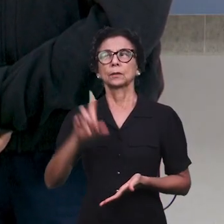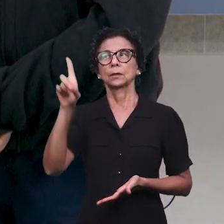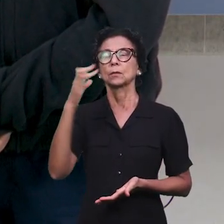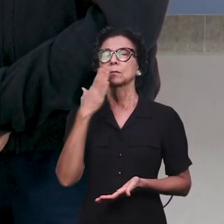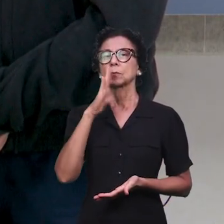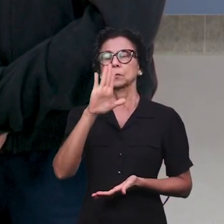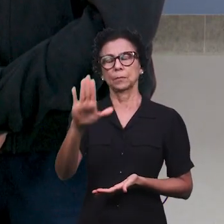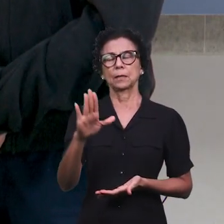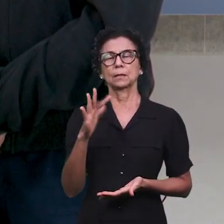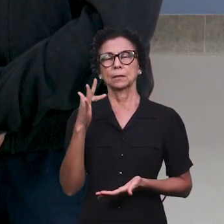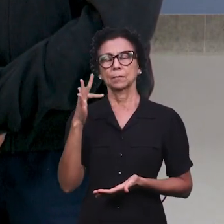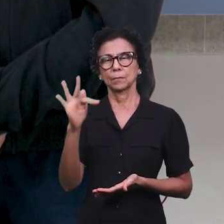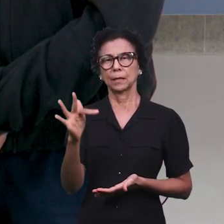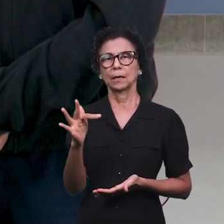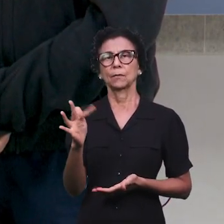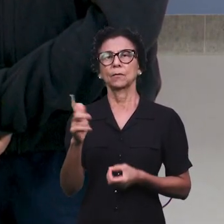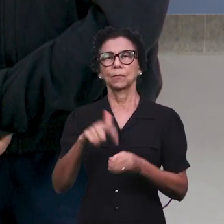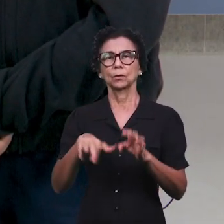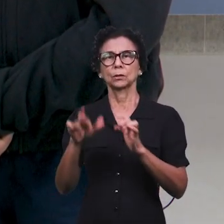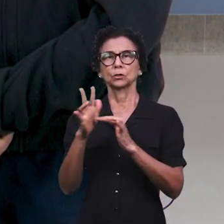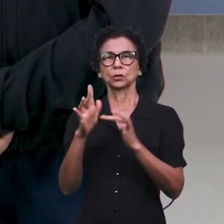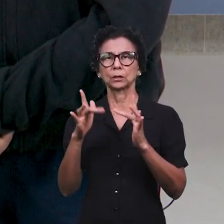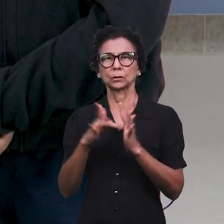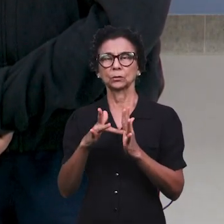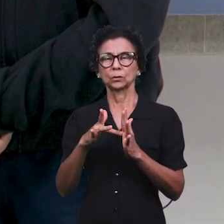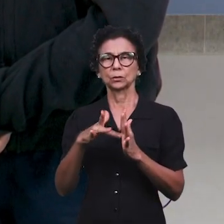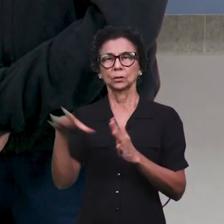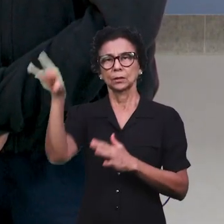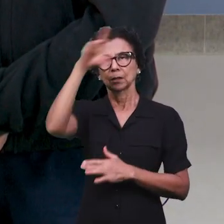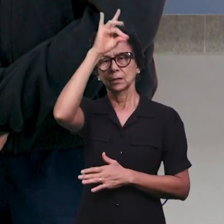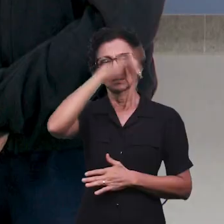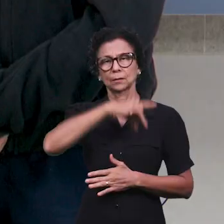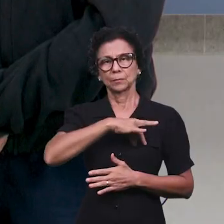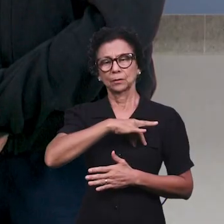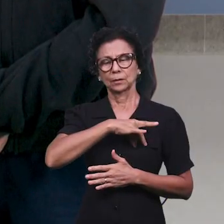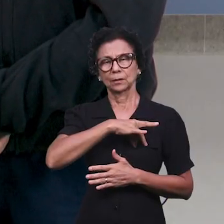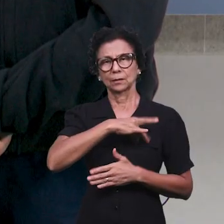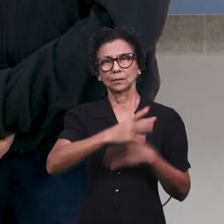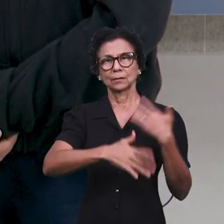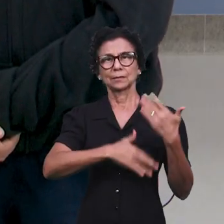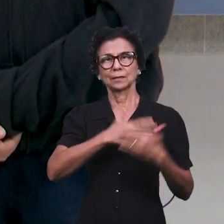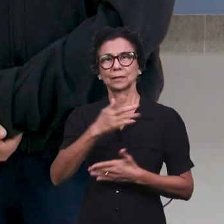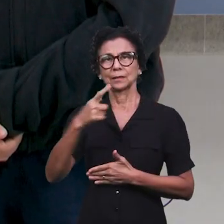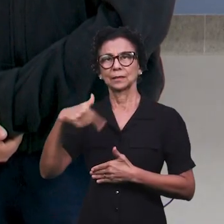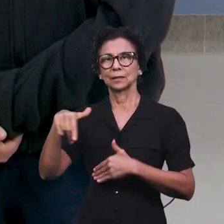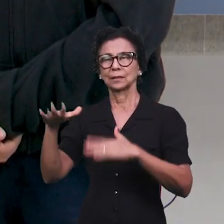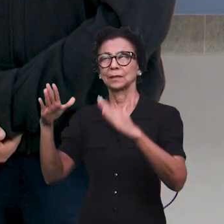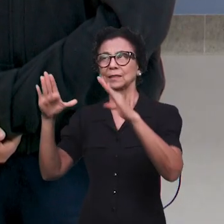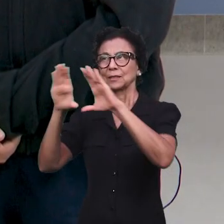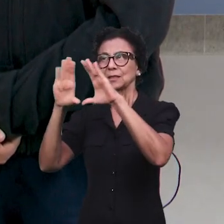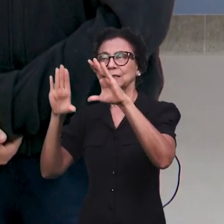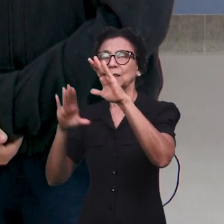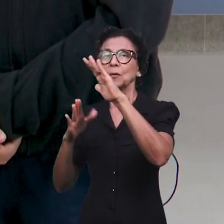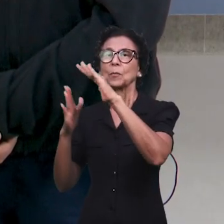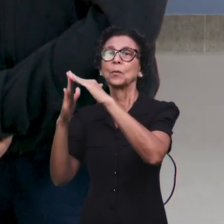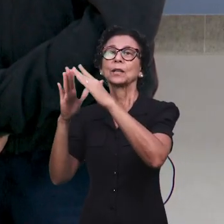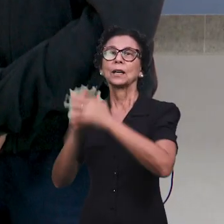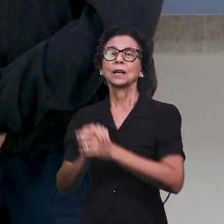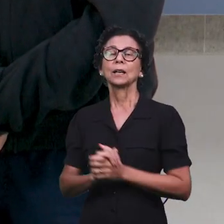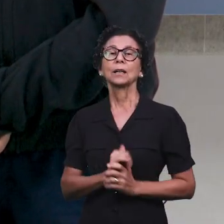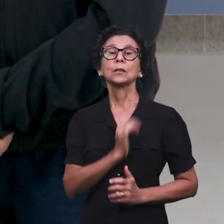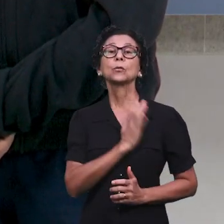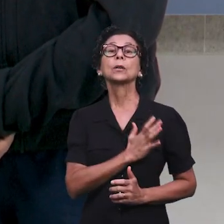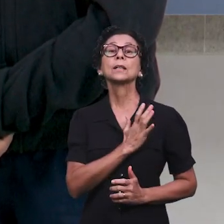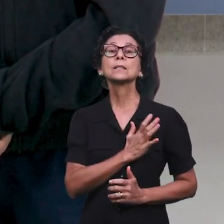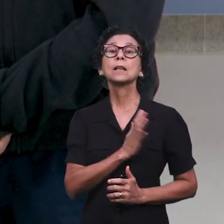lá e acende, porque é uma promessa para a nossa vida. Até o grande dia, nós estaremos cheios do Espírito Santo para morar com o Senhor na